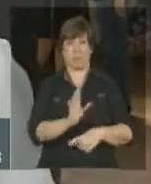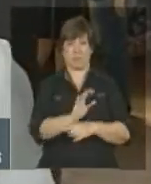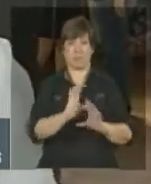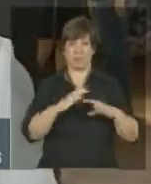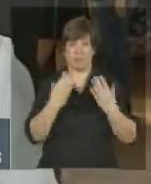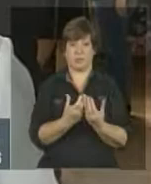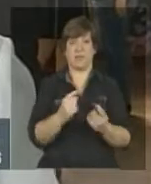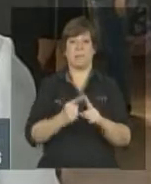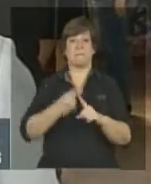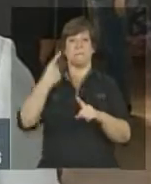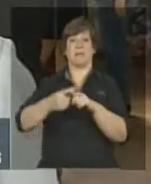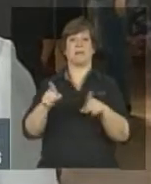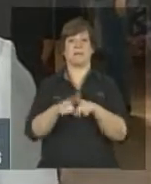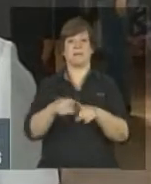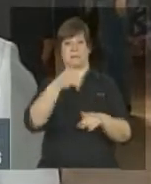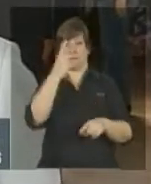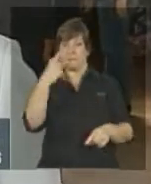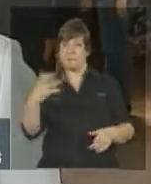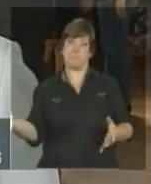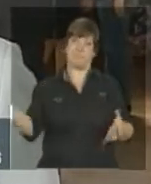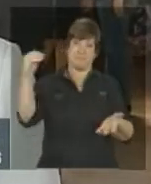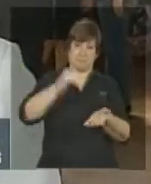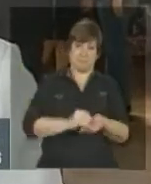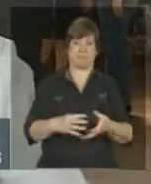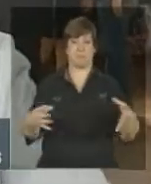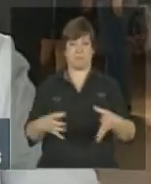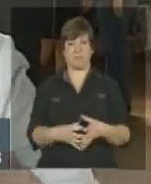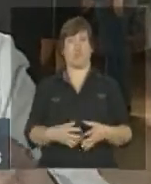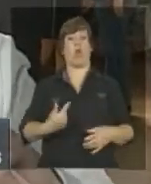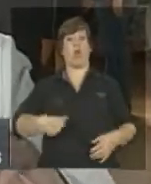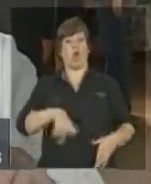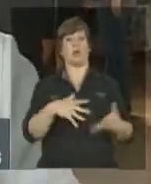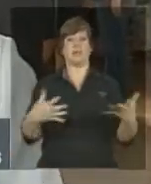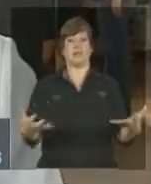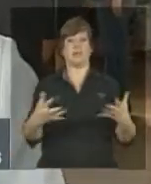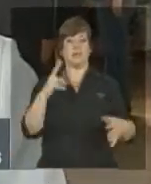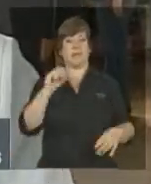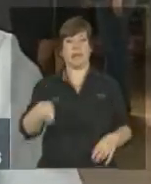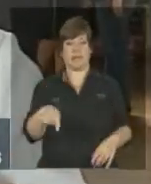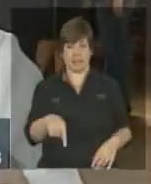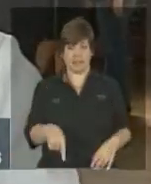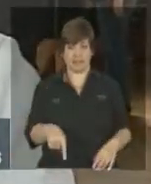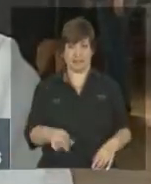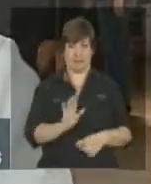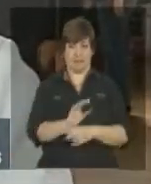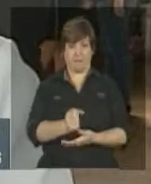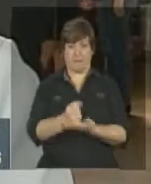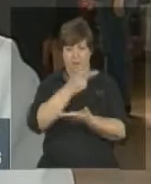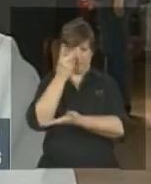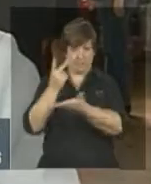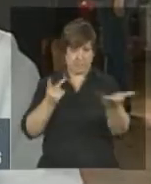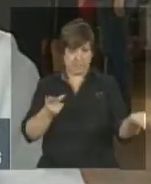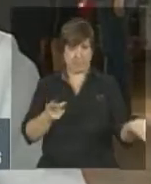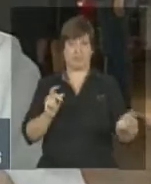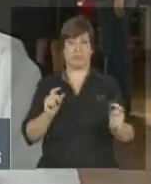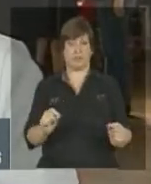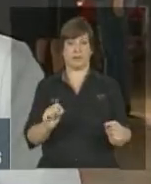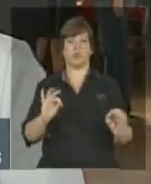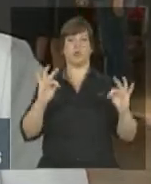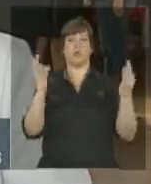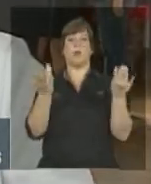mais pessoas poderem ser protegidas, nós visamos que, com a proteção dessas pessoas,